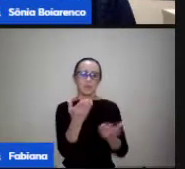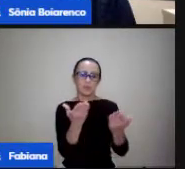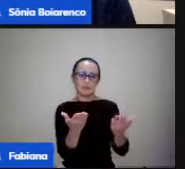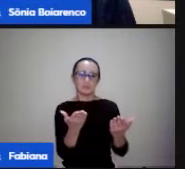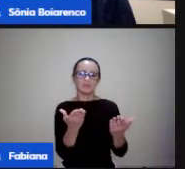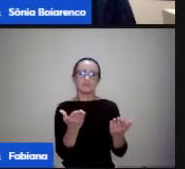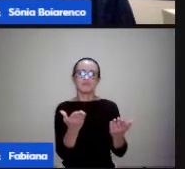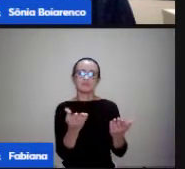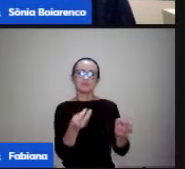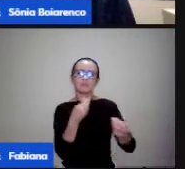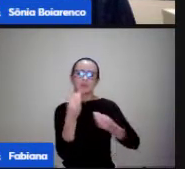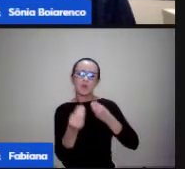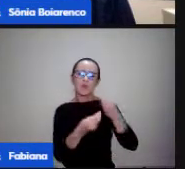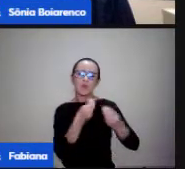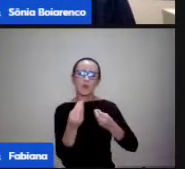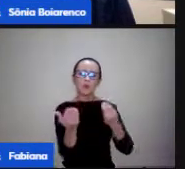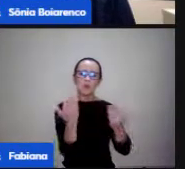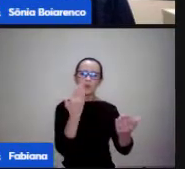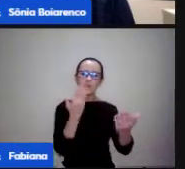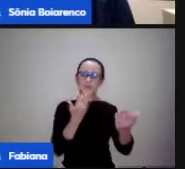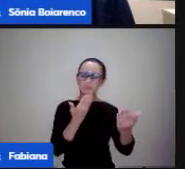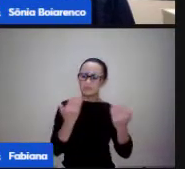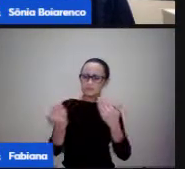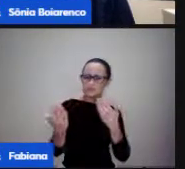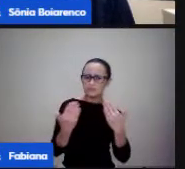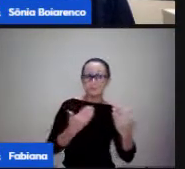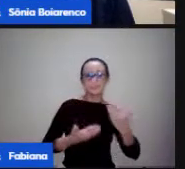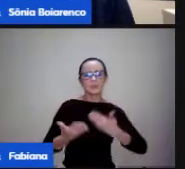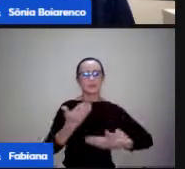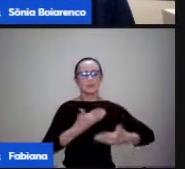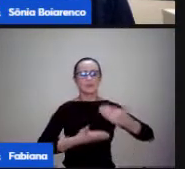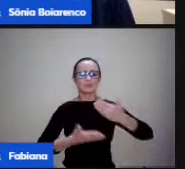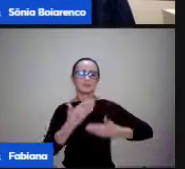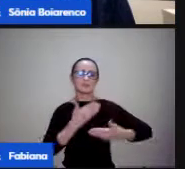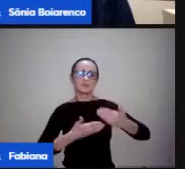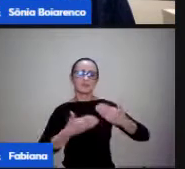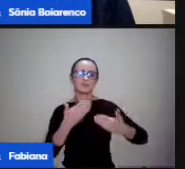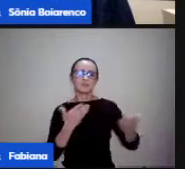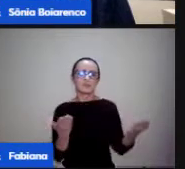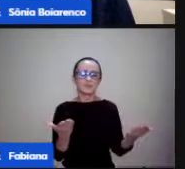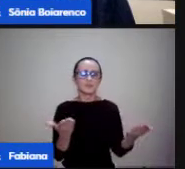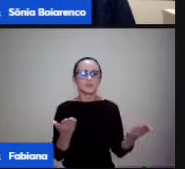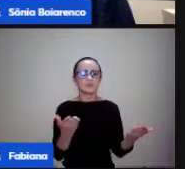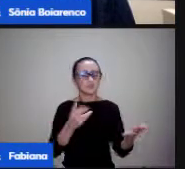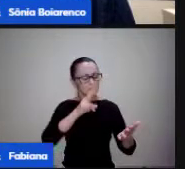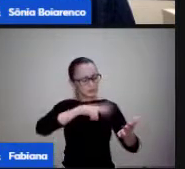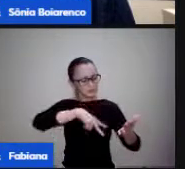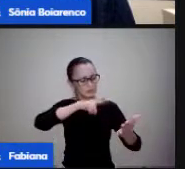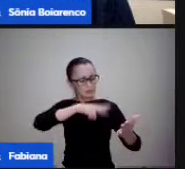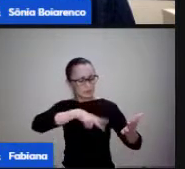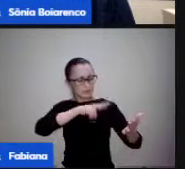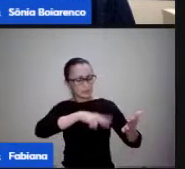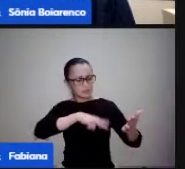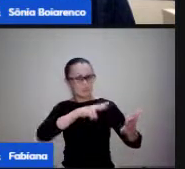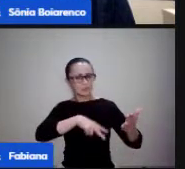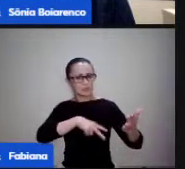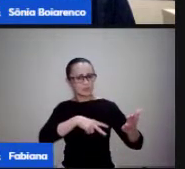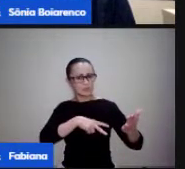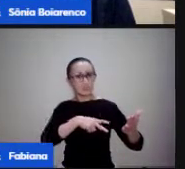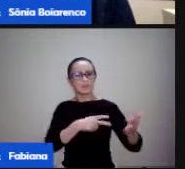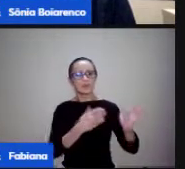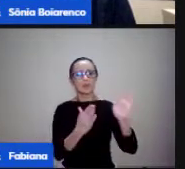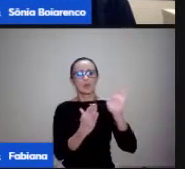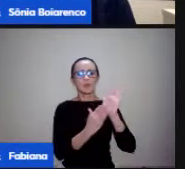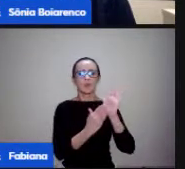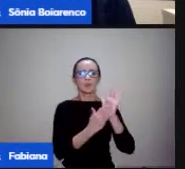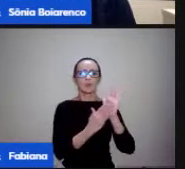a relação do processo de letramento em que nós estamos trazendo diante dessa leitura com a proposta que